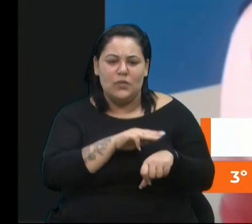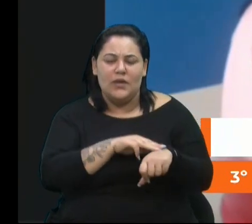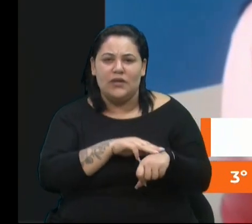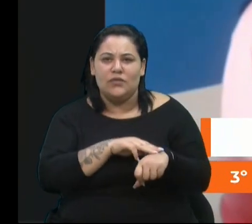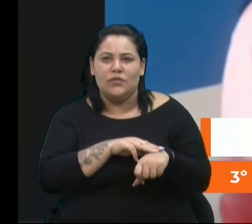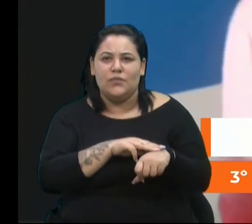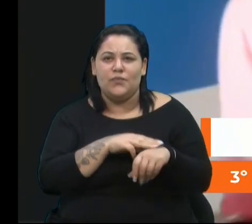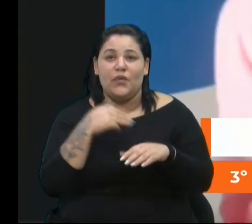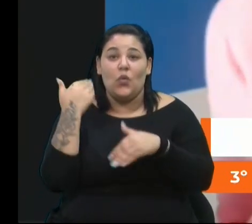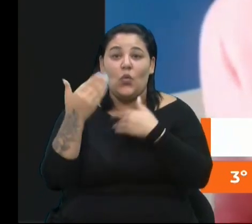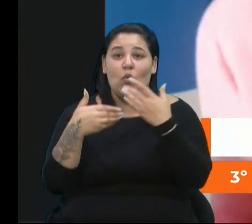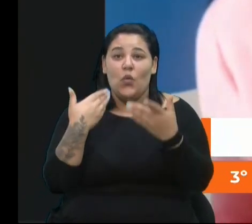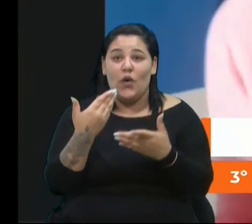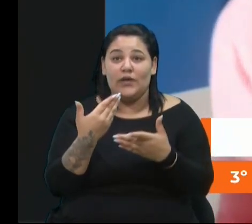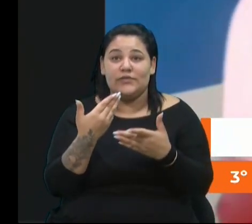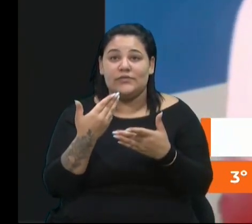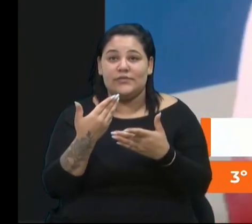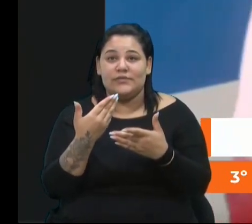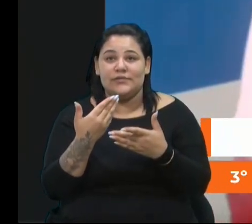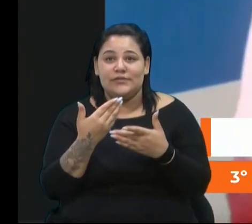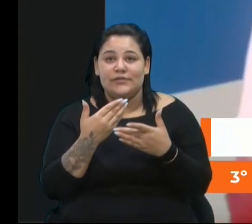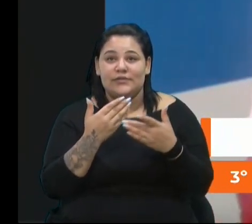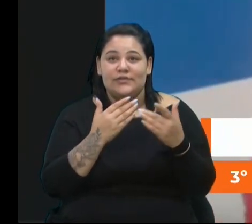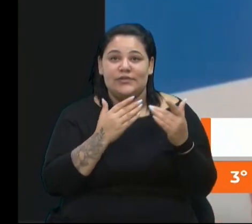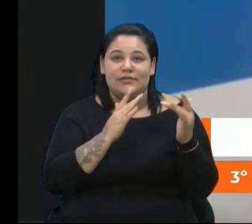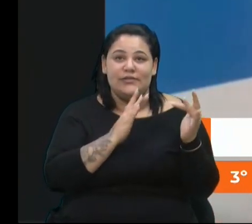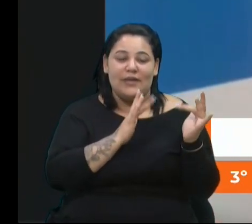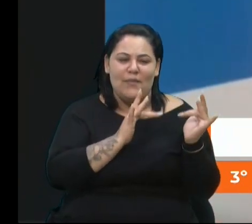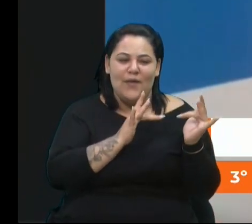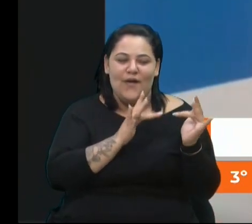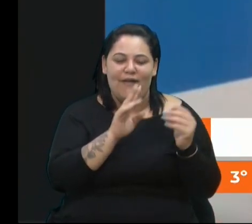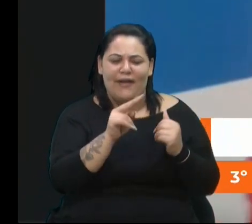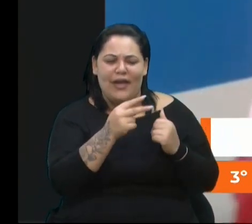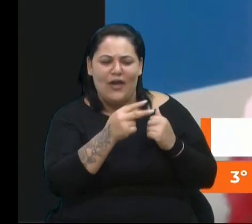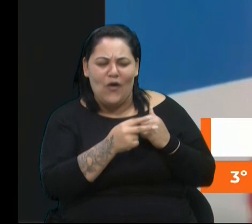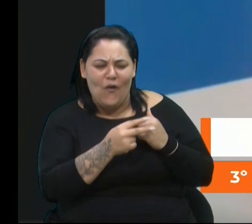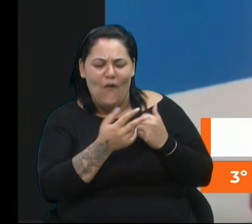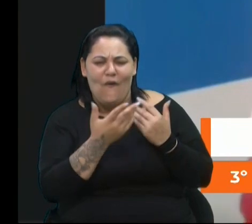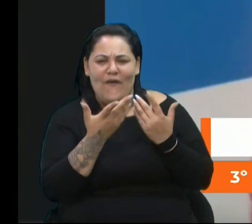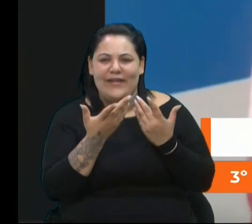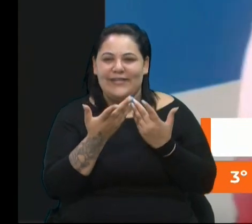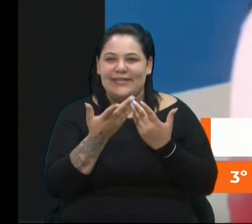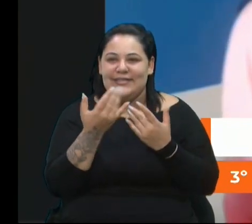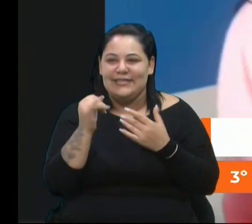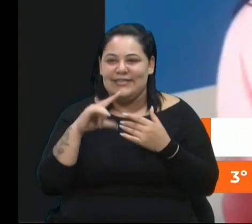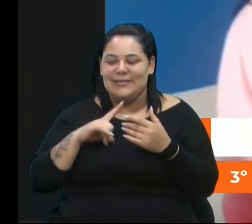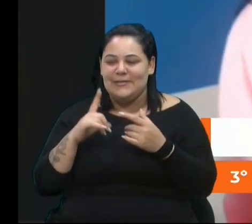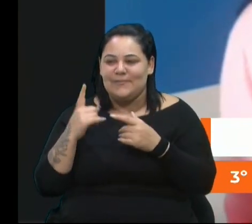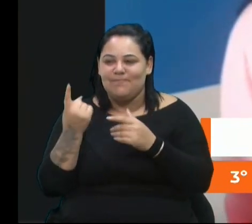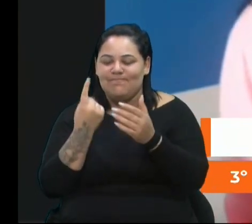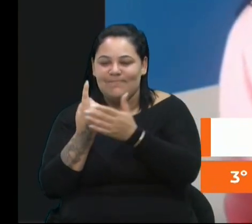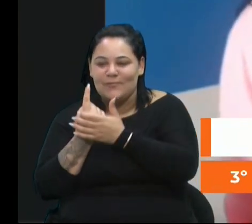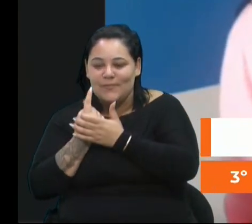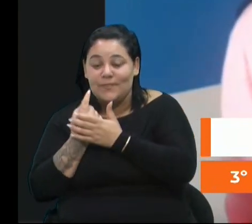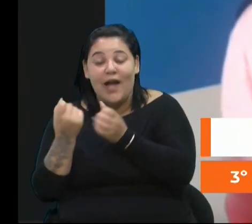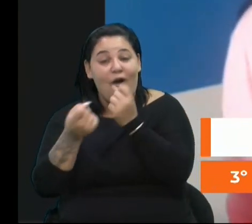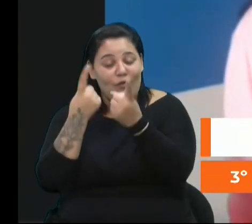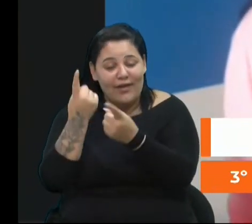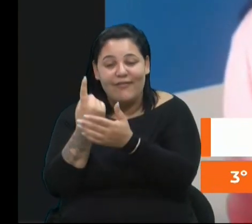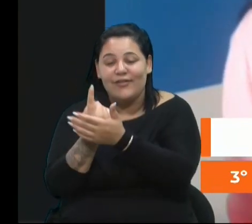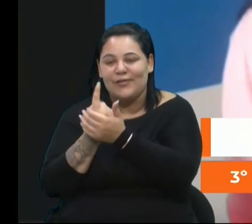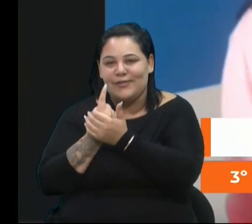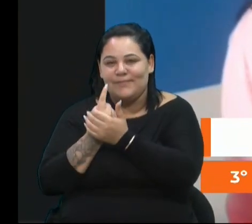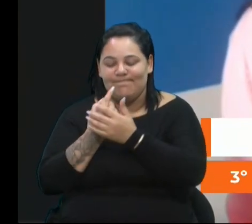Do quanto quando a gente não olha, alguém olha, quando a gente não está aqui para acolher, alguém vai acolher. Isso,